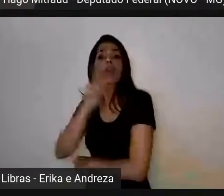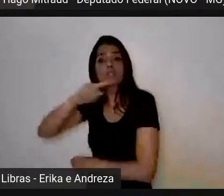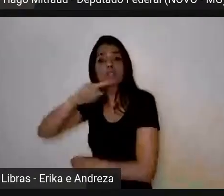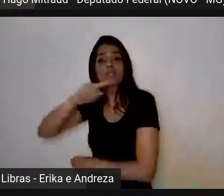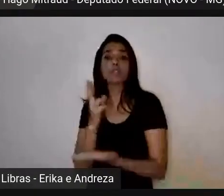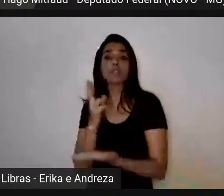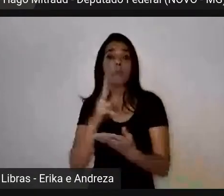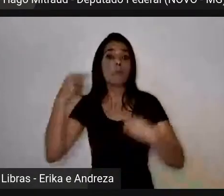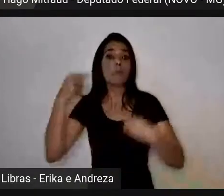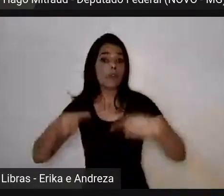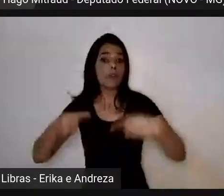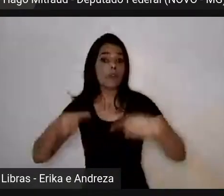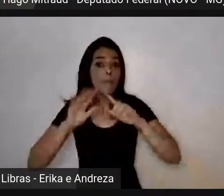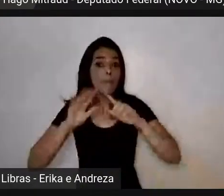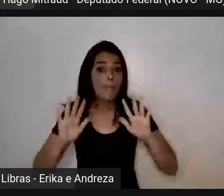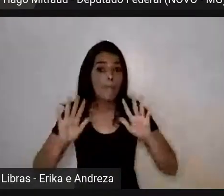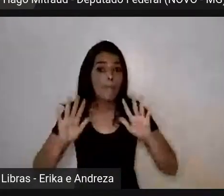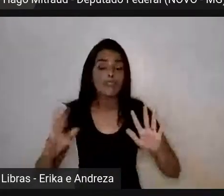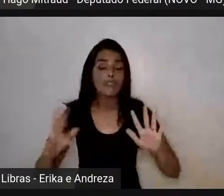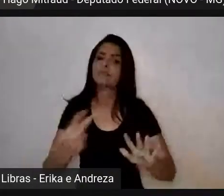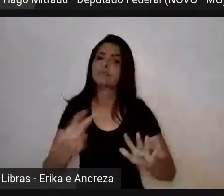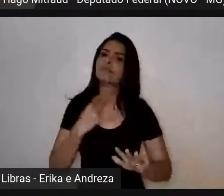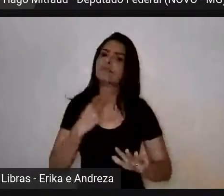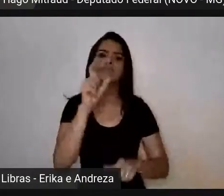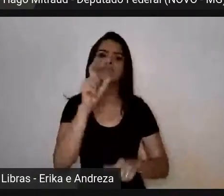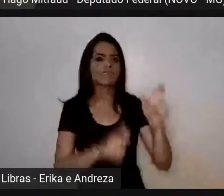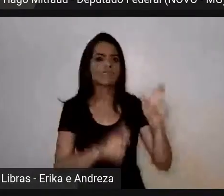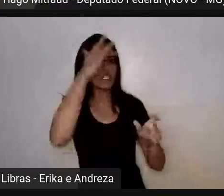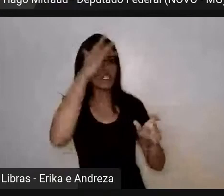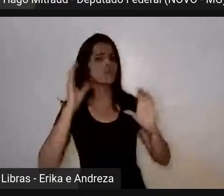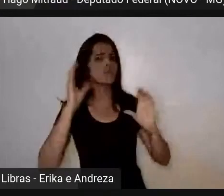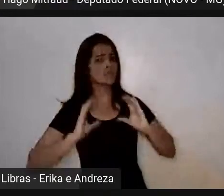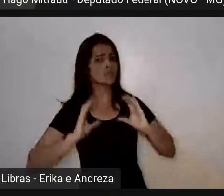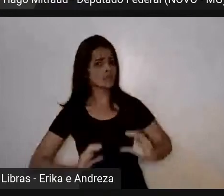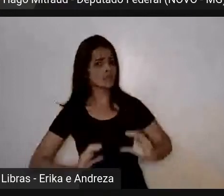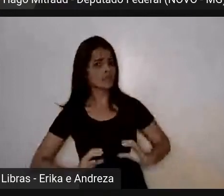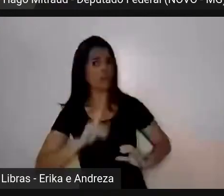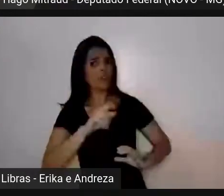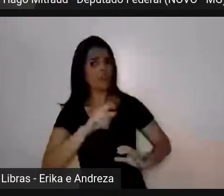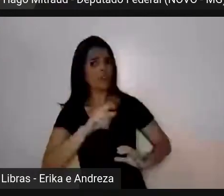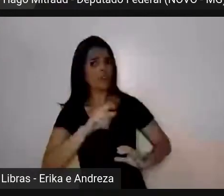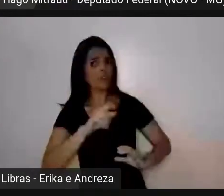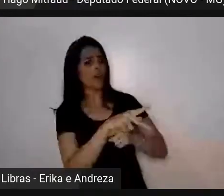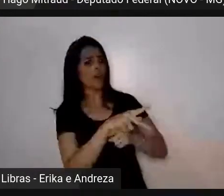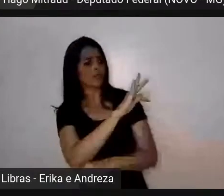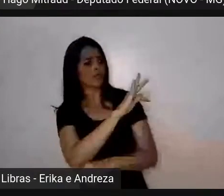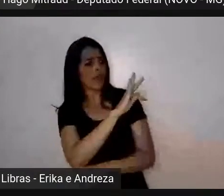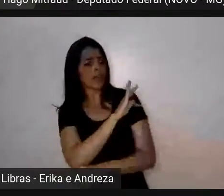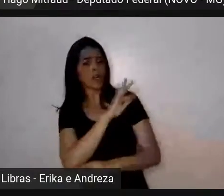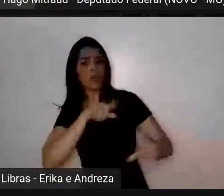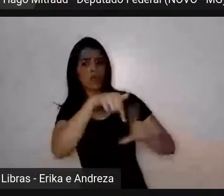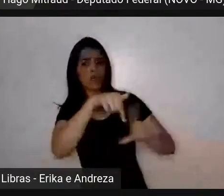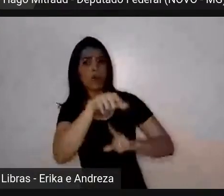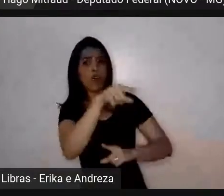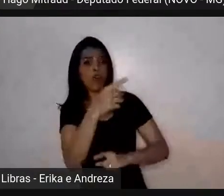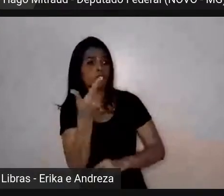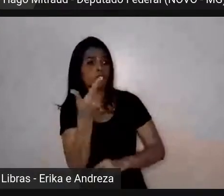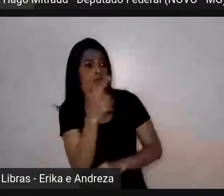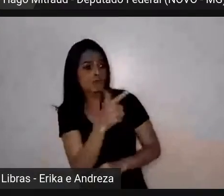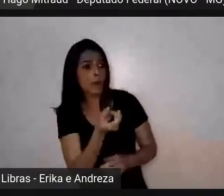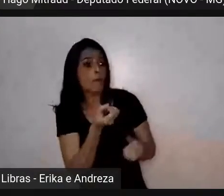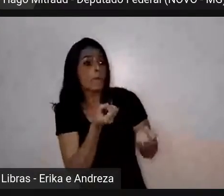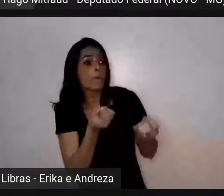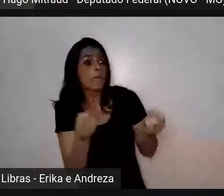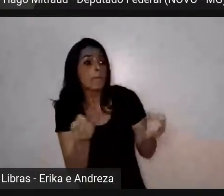pode ter essas pessoas que são cidadãos brasileiros ocupando cargos técnicos para os quais elas não estejam preparadas.